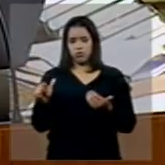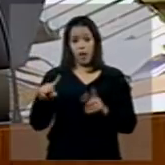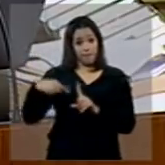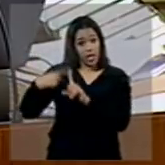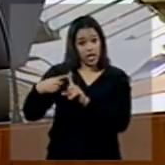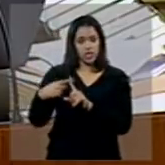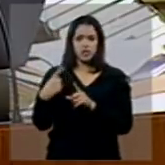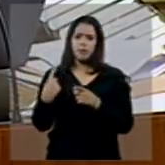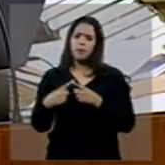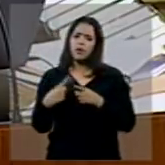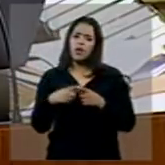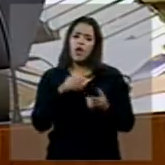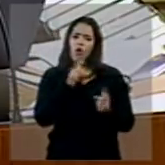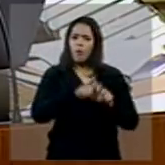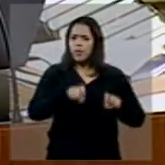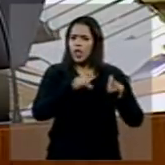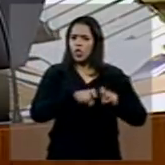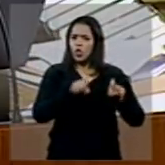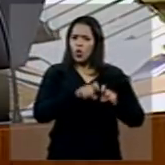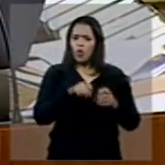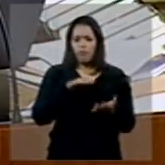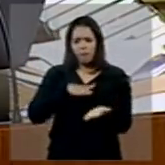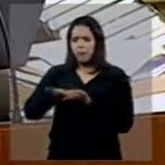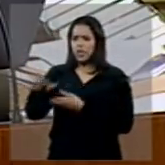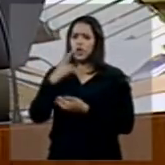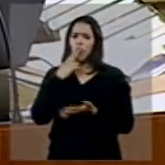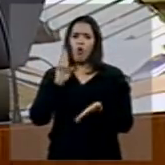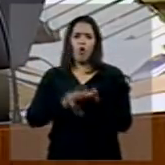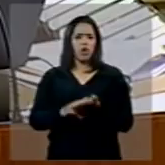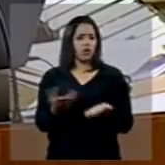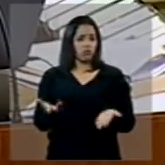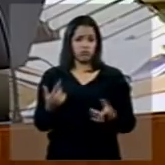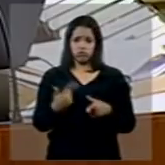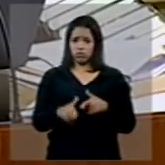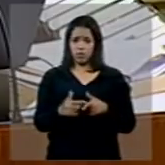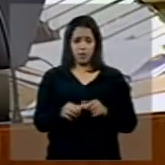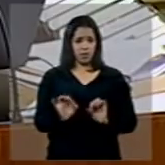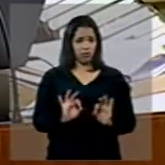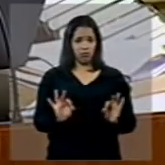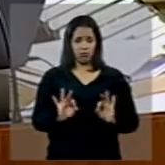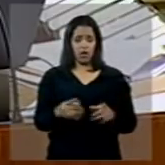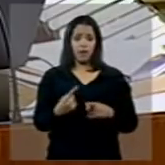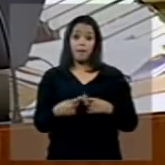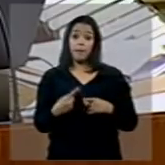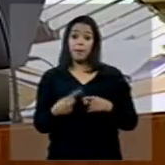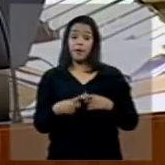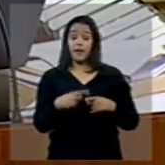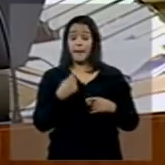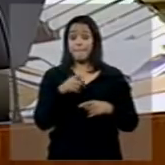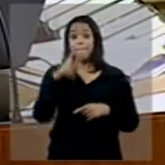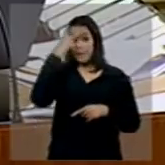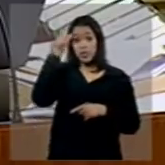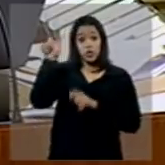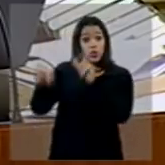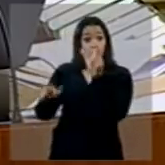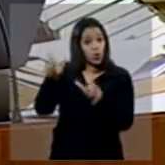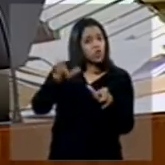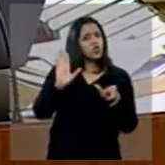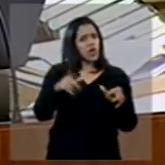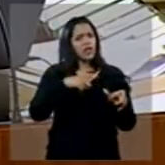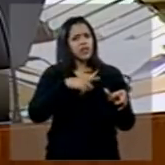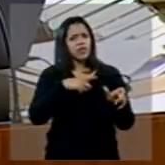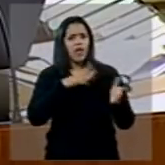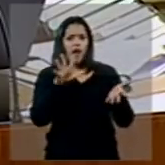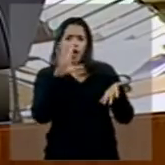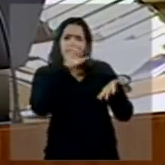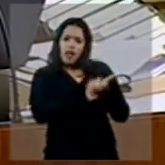pelo computador e mandando-se pelo correio. Não há problema nenhum, porque, como disse o ministro Marco Aurélio, essas pessoas já estão cadastradas.